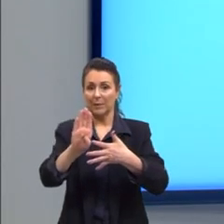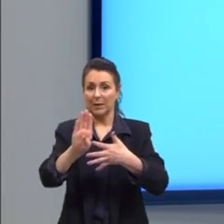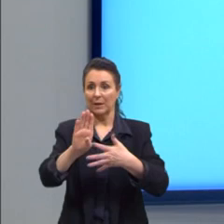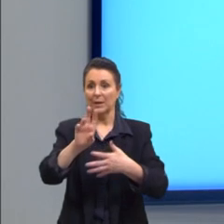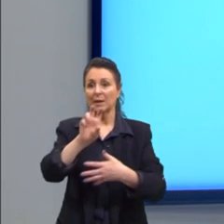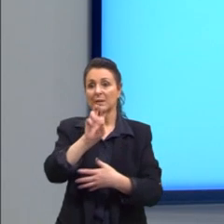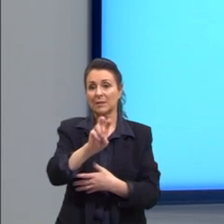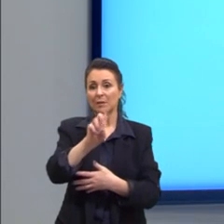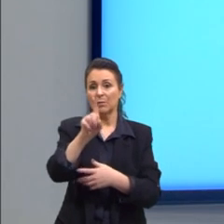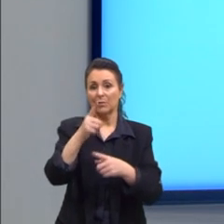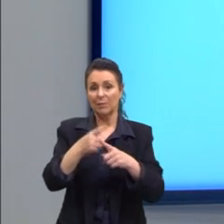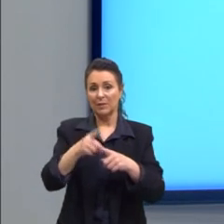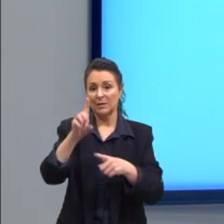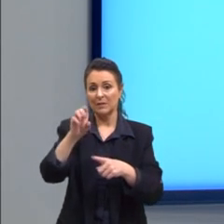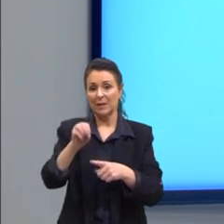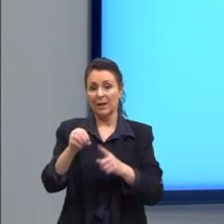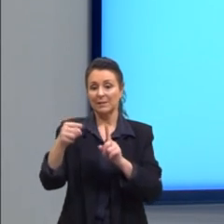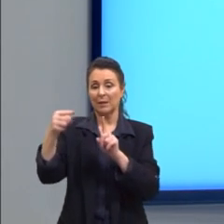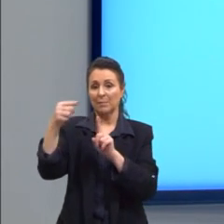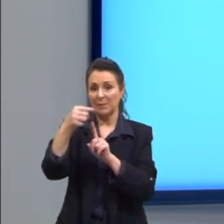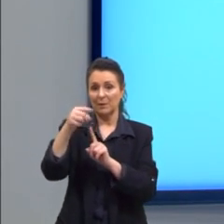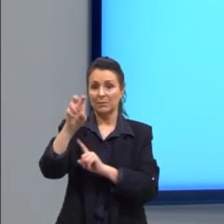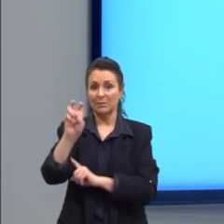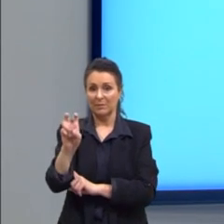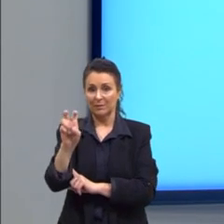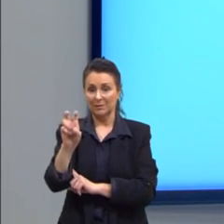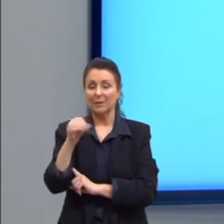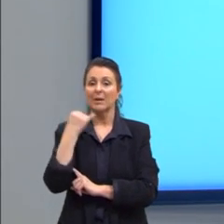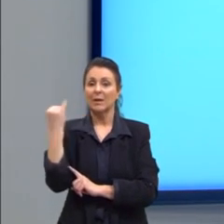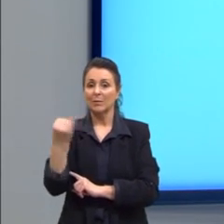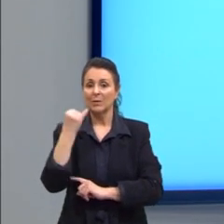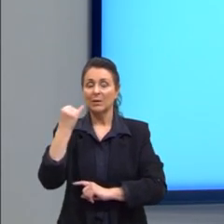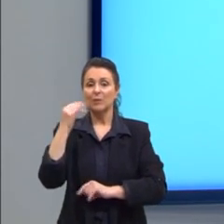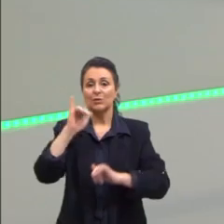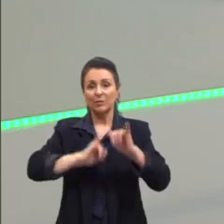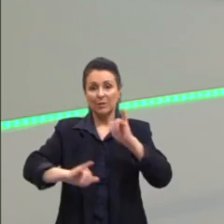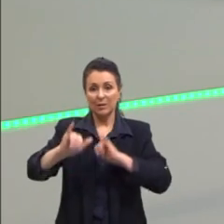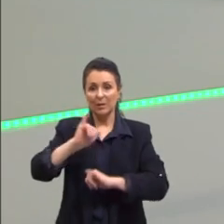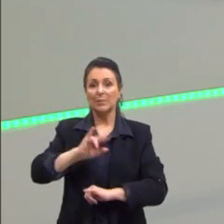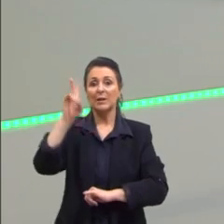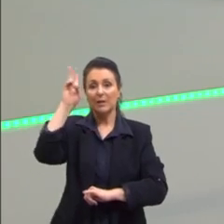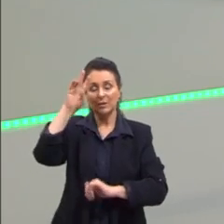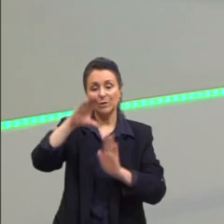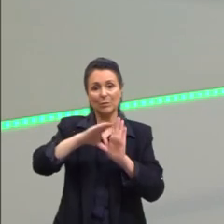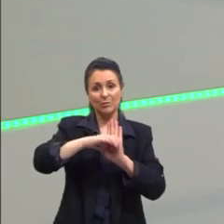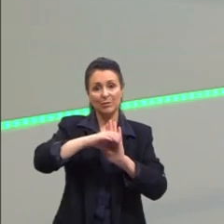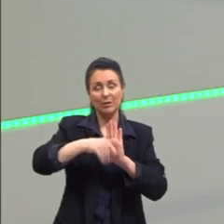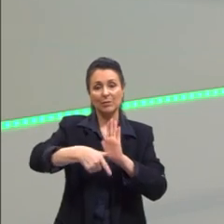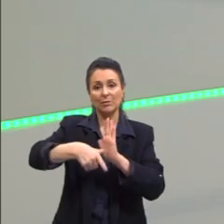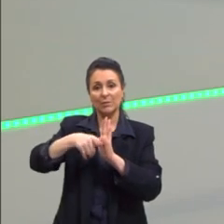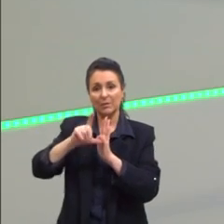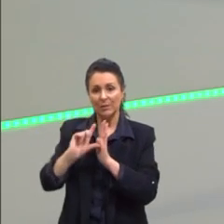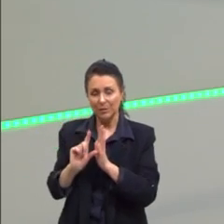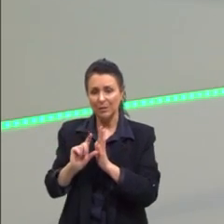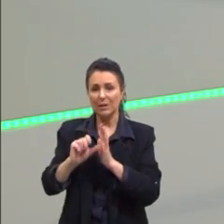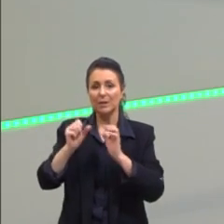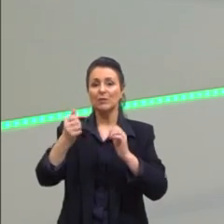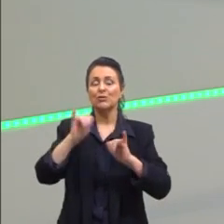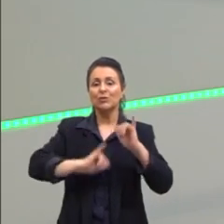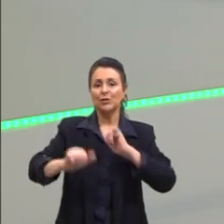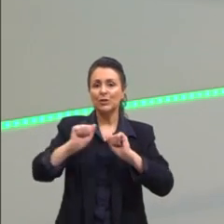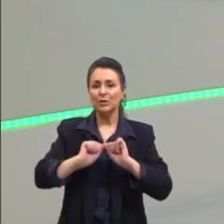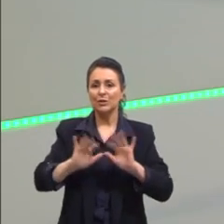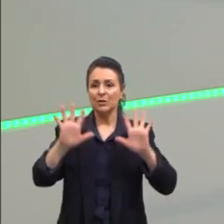x 10 na menos cinco então é muito importante na química que a gente lembre todos os conceitos anteriores conceitos desse daqui é uma